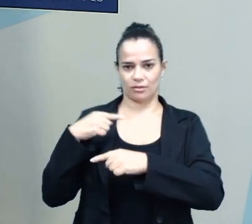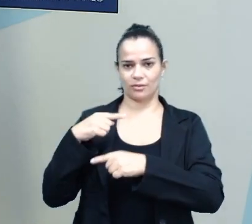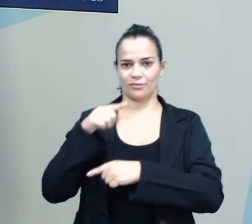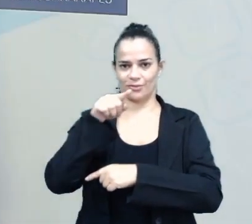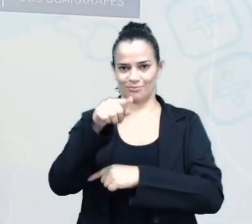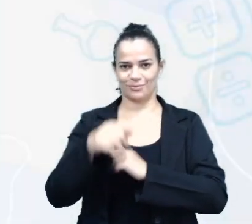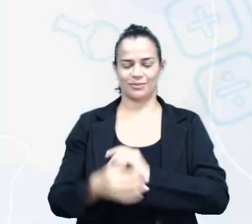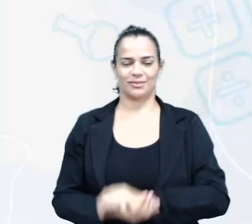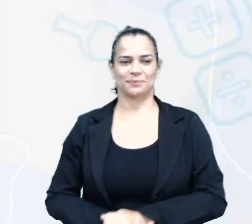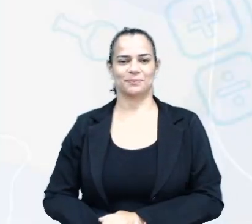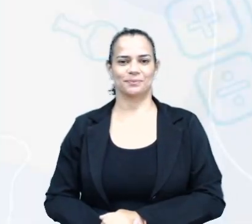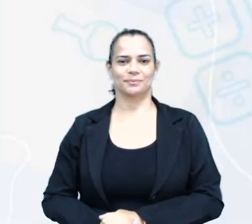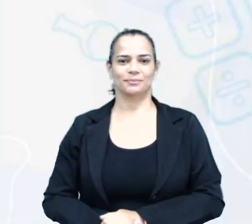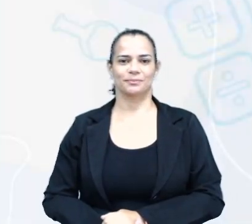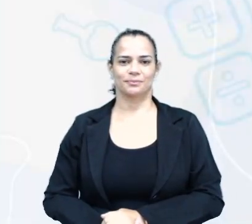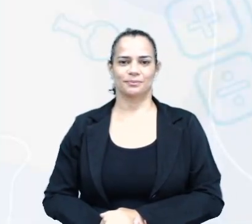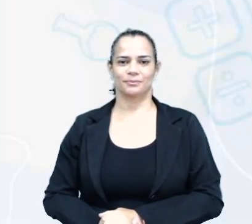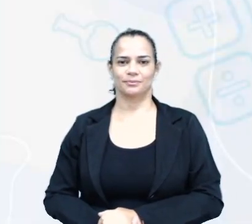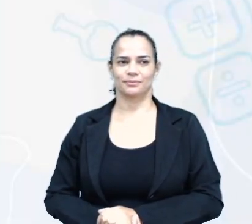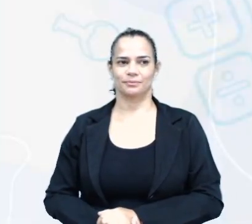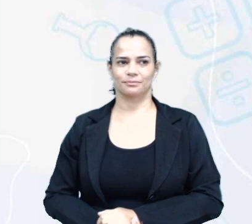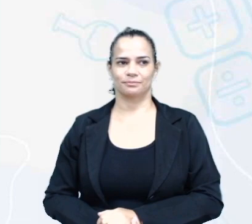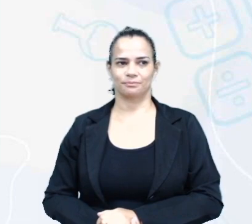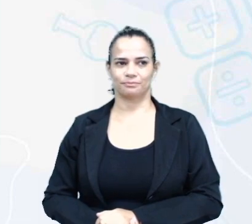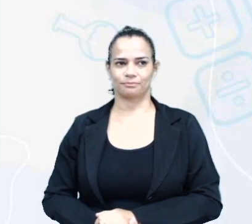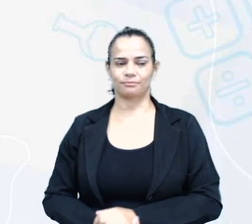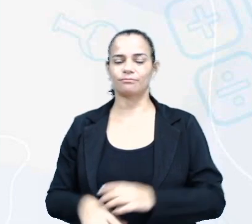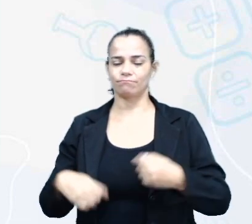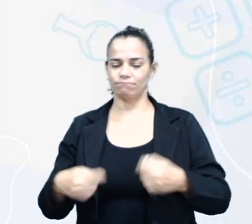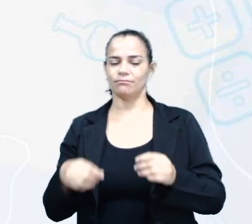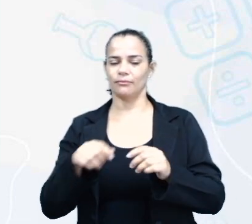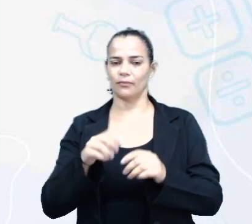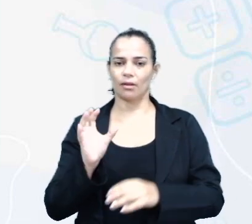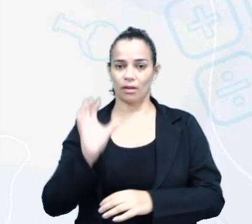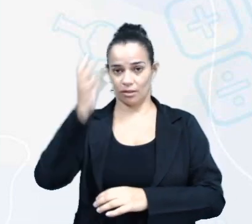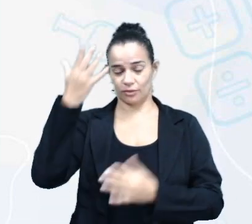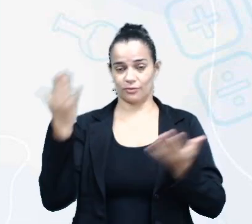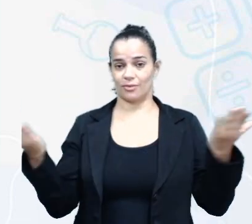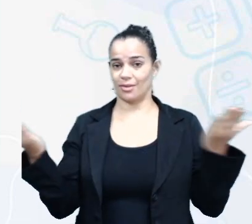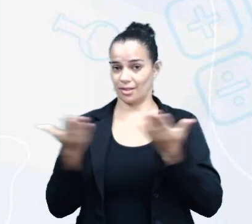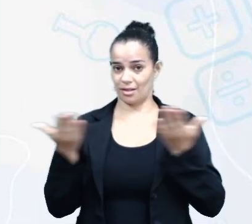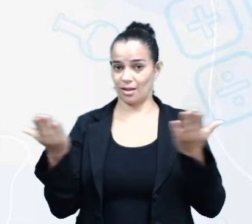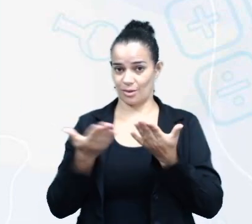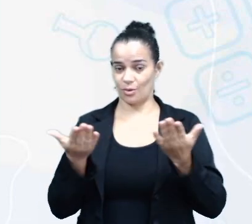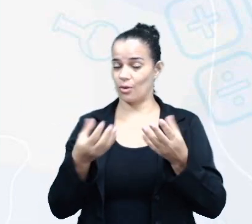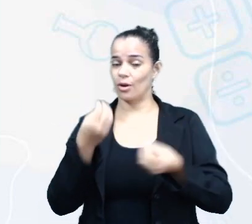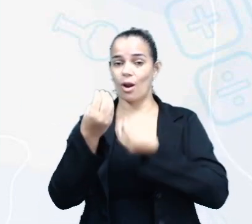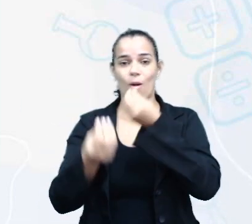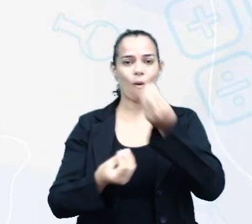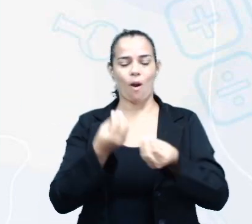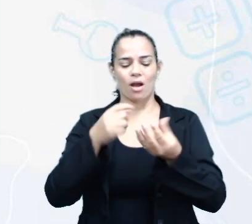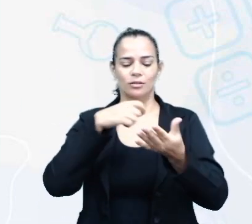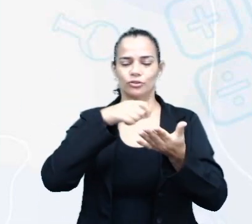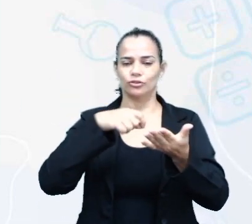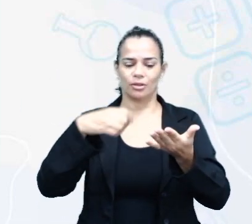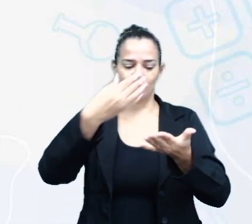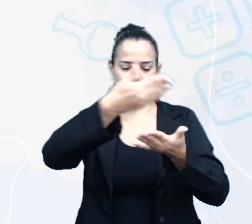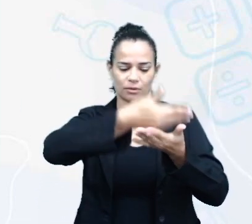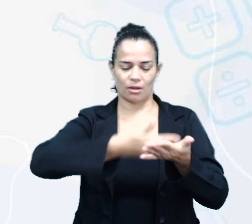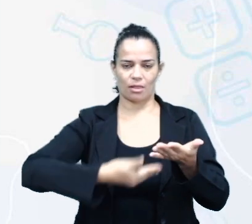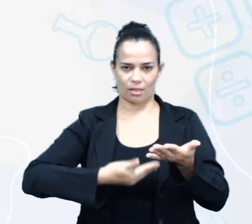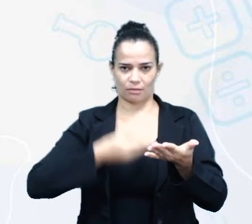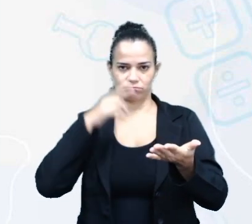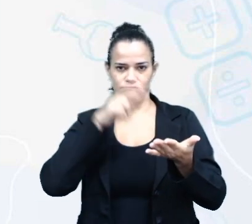você, que a gente pretende resolver aqui agora. Escreva no seu caderno